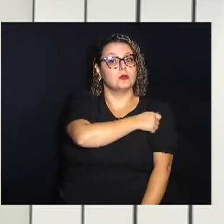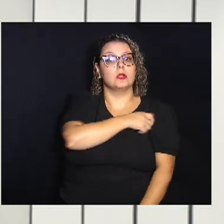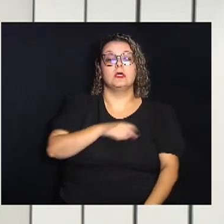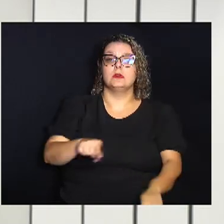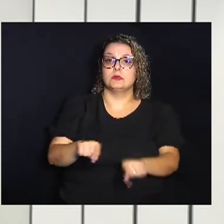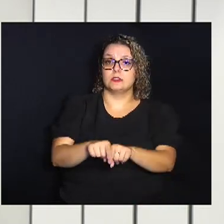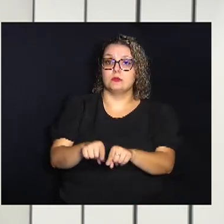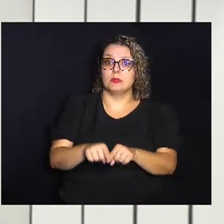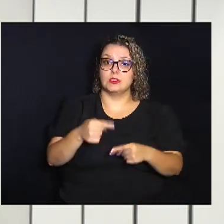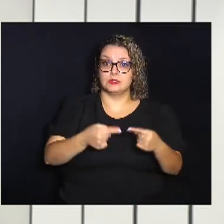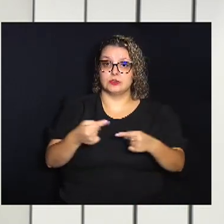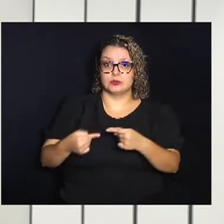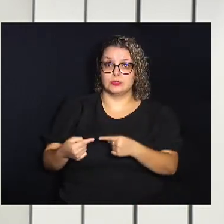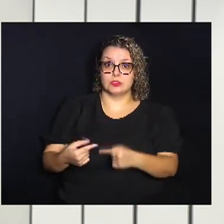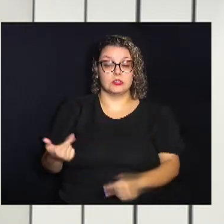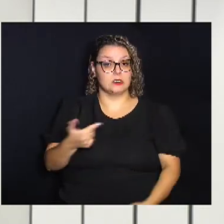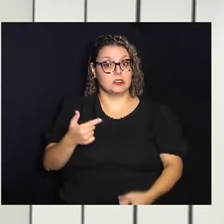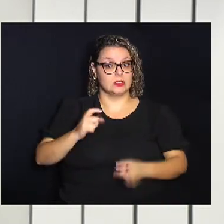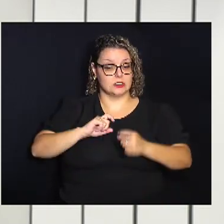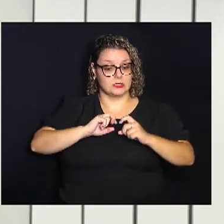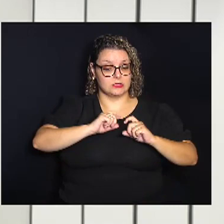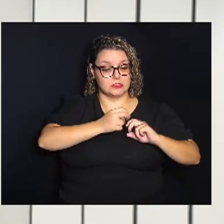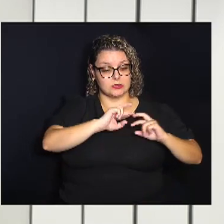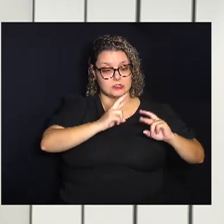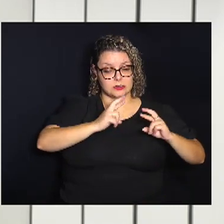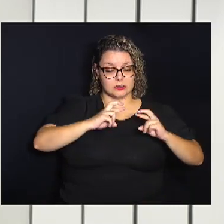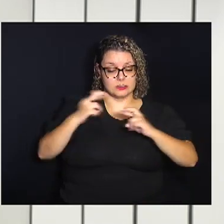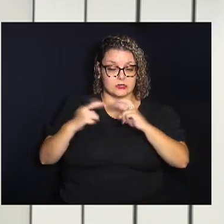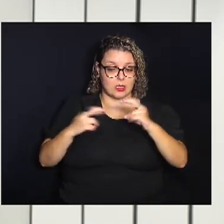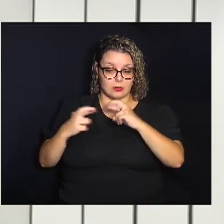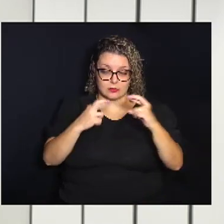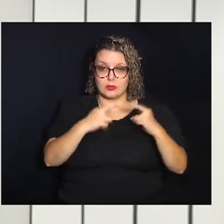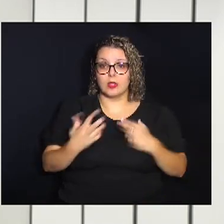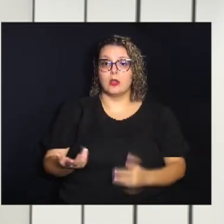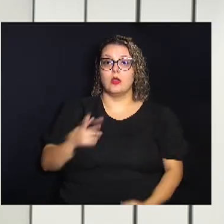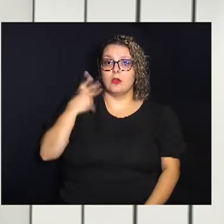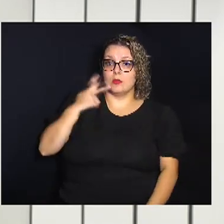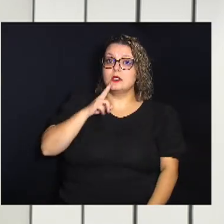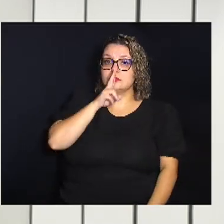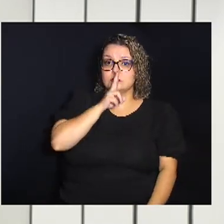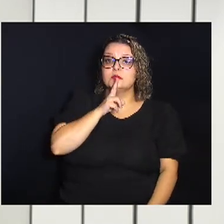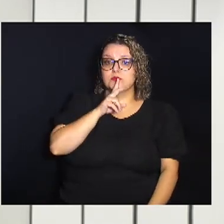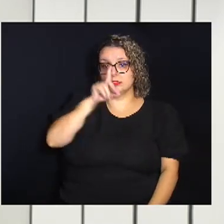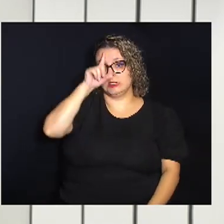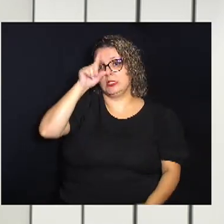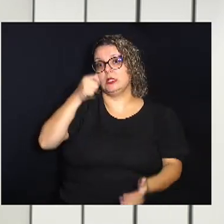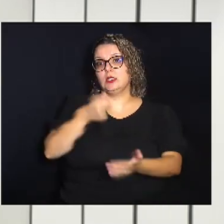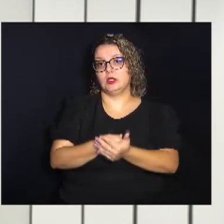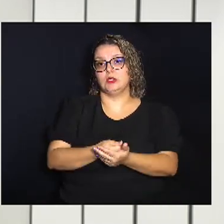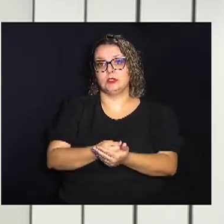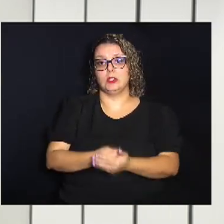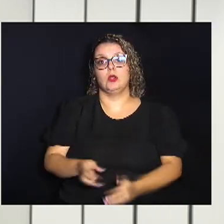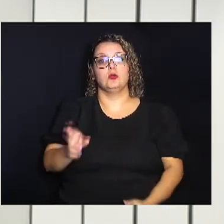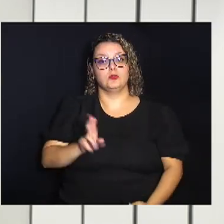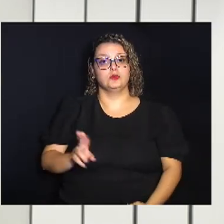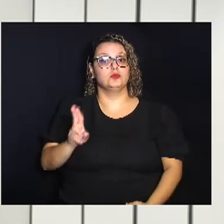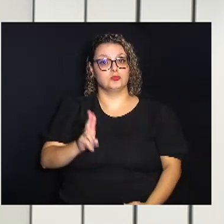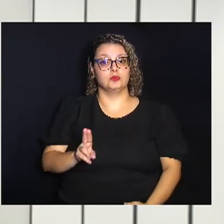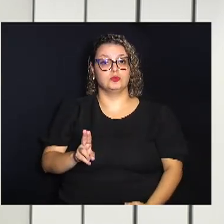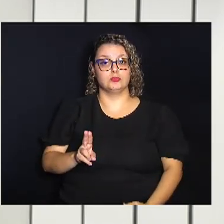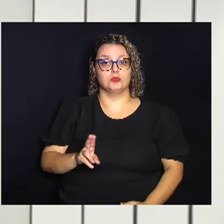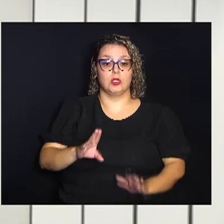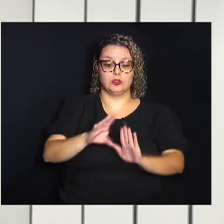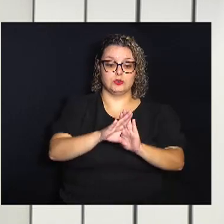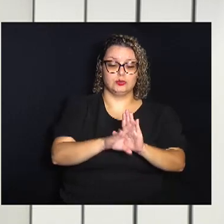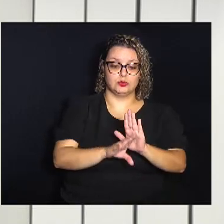ser discutido em segunda análise o projeto de lei do vereador Nelson Osseri, que determina a implementação de um